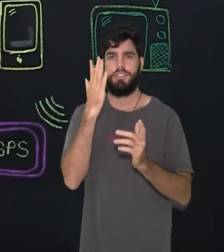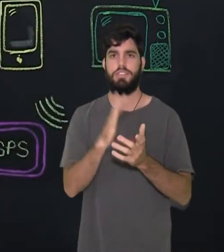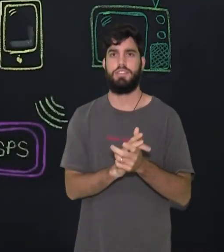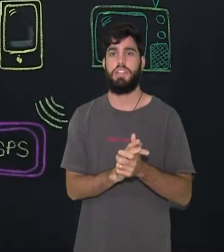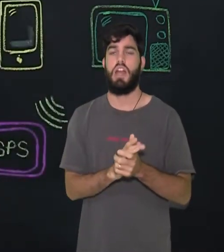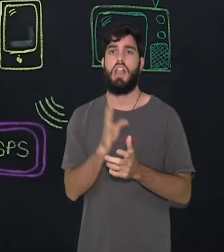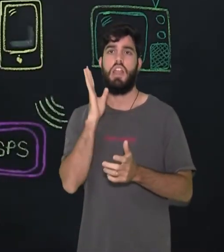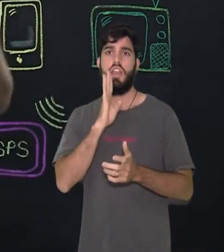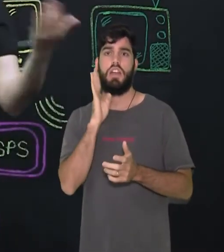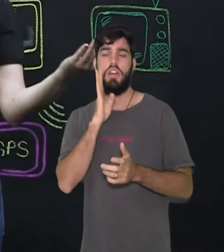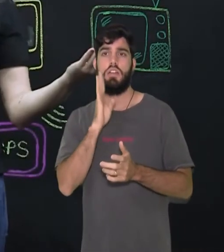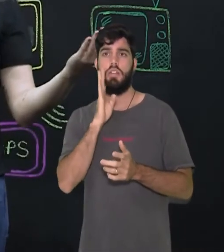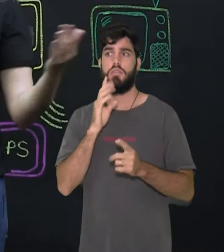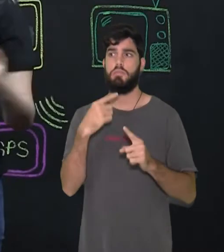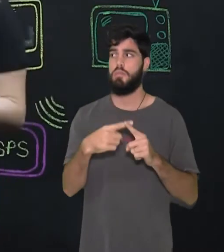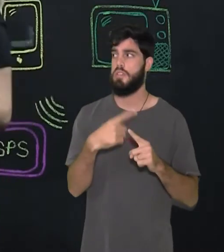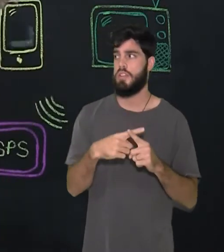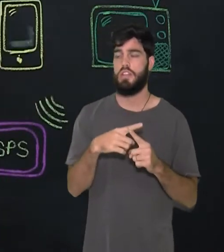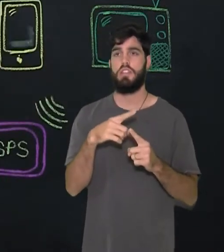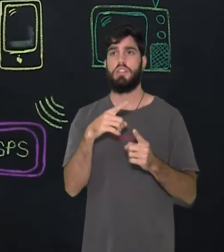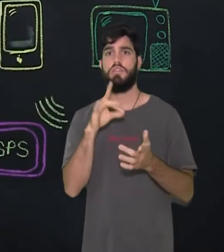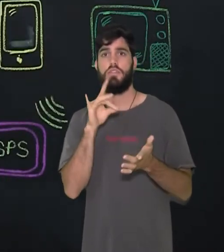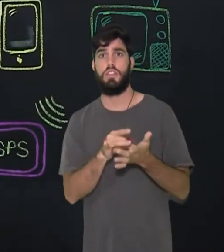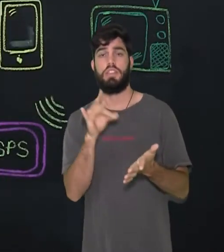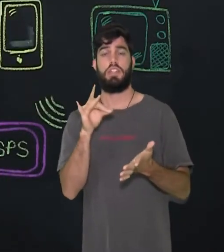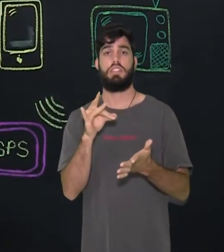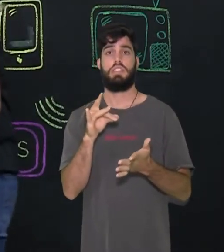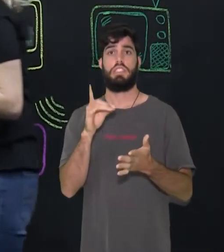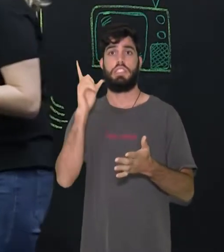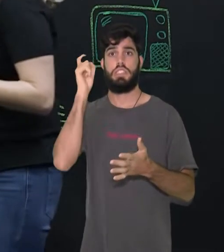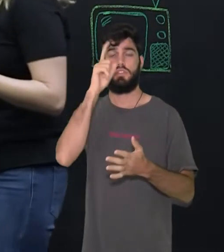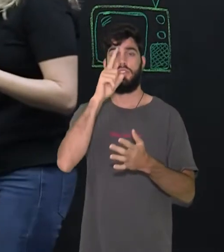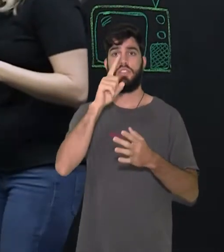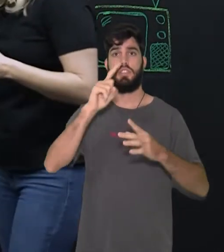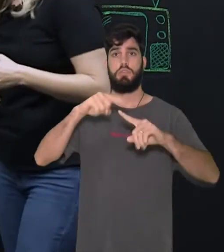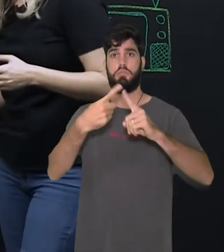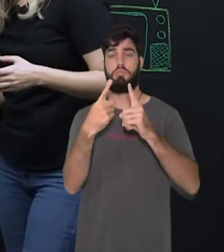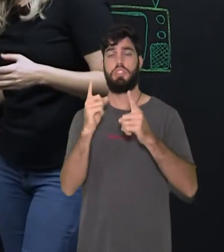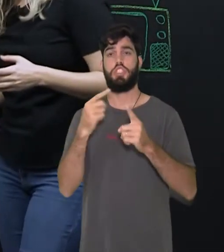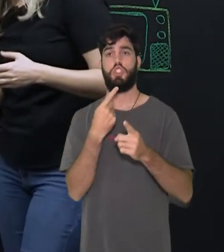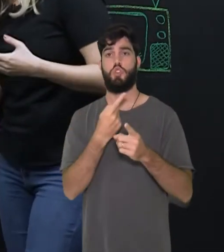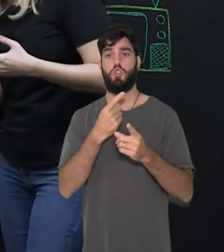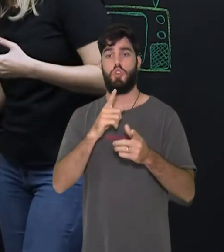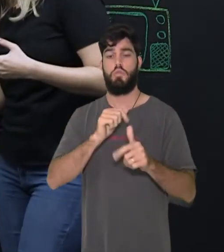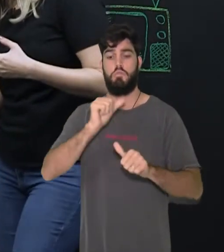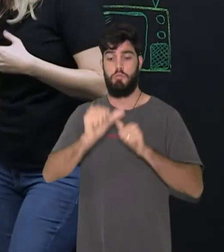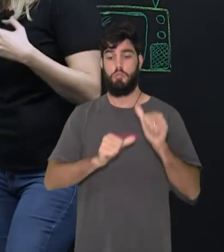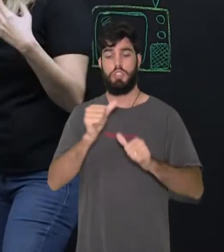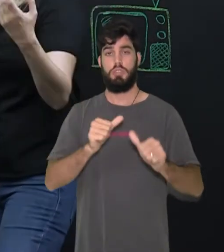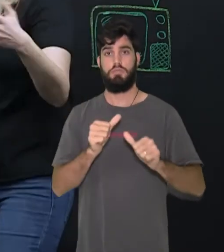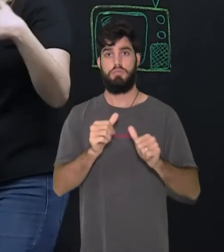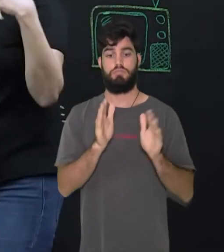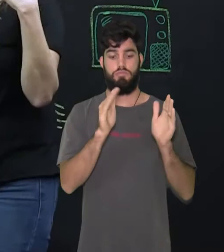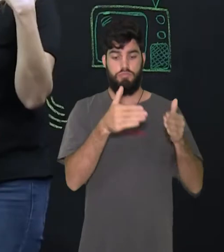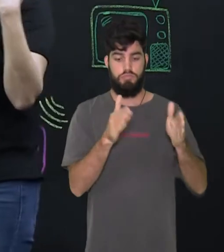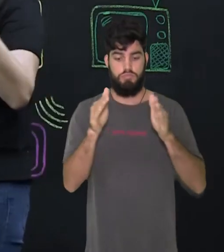porque na verdade ela é bem complexa e é como se a gente fizesse várias fatiazinhas e cada fatia